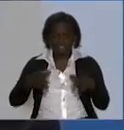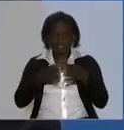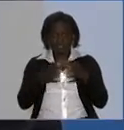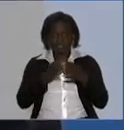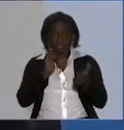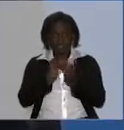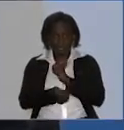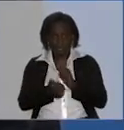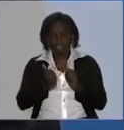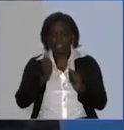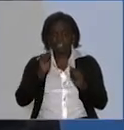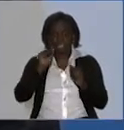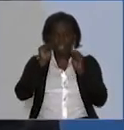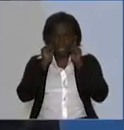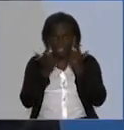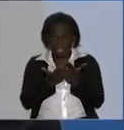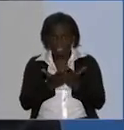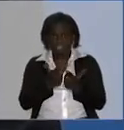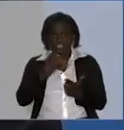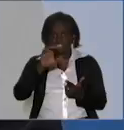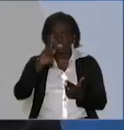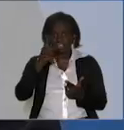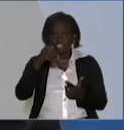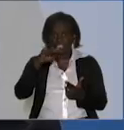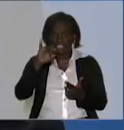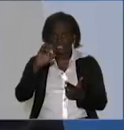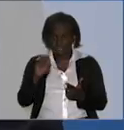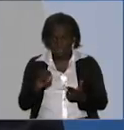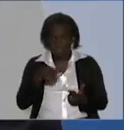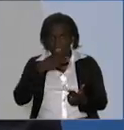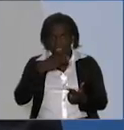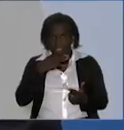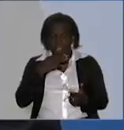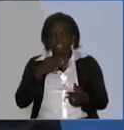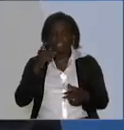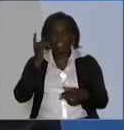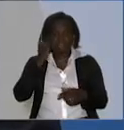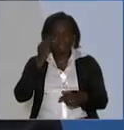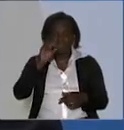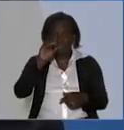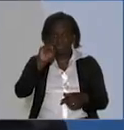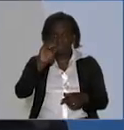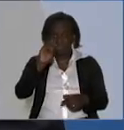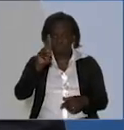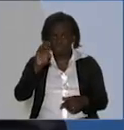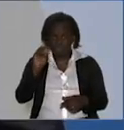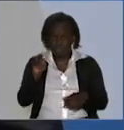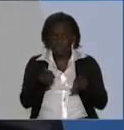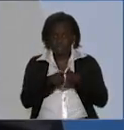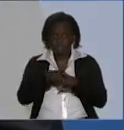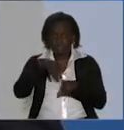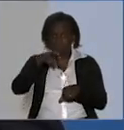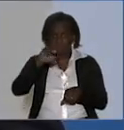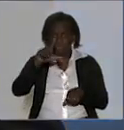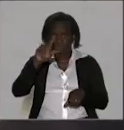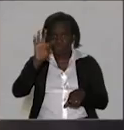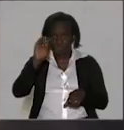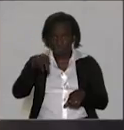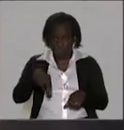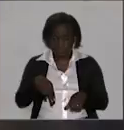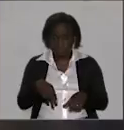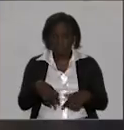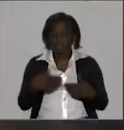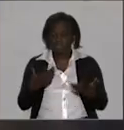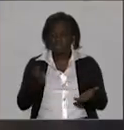da Comissão de Esportes da Alerj, Francisco de Carvalho, Chiquinho da Mangueira, deputado Carlos Roberto Osório e também o deputado Milton Rangel. Deputado,